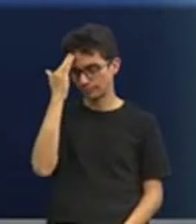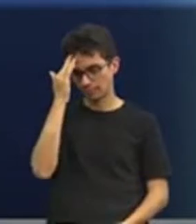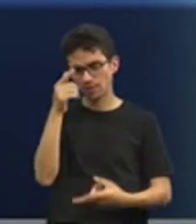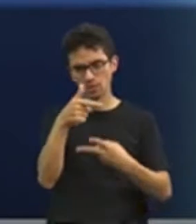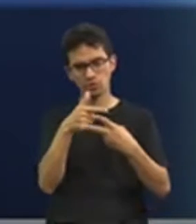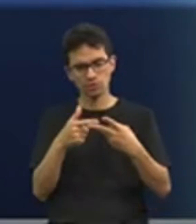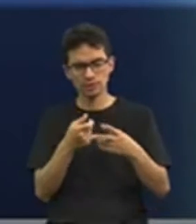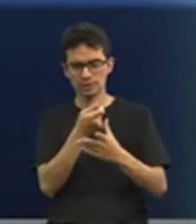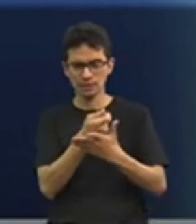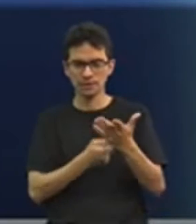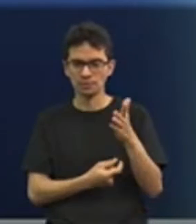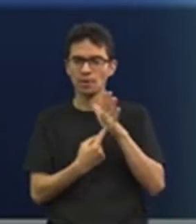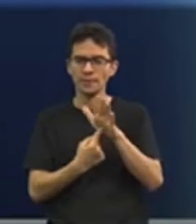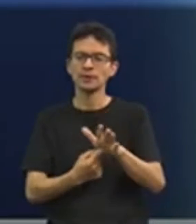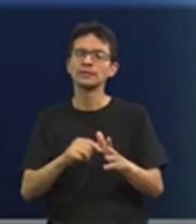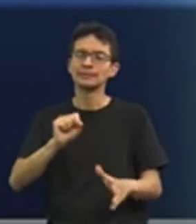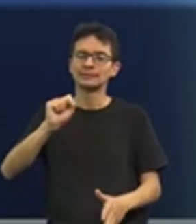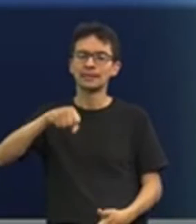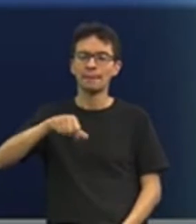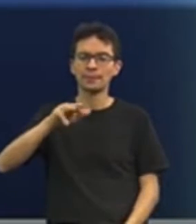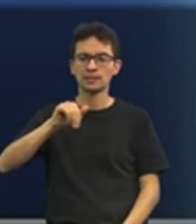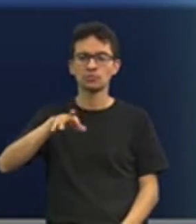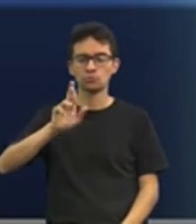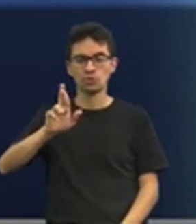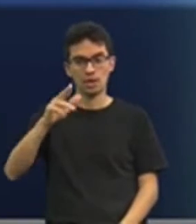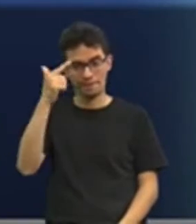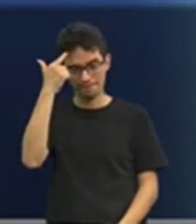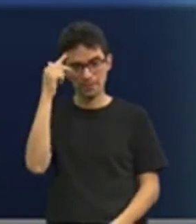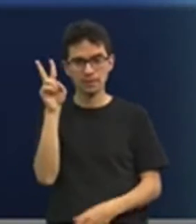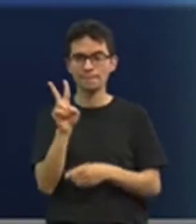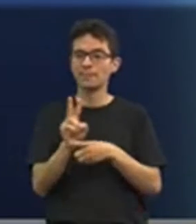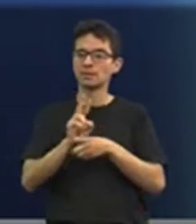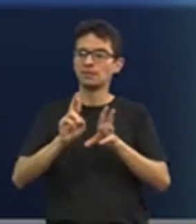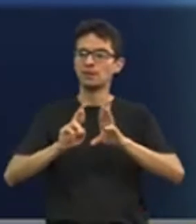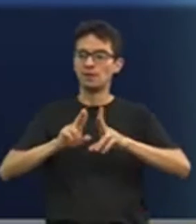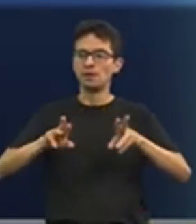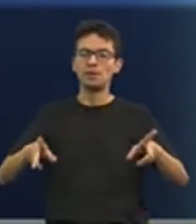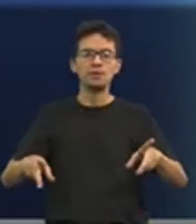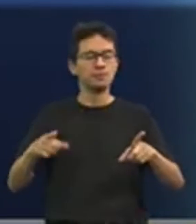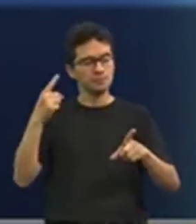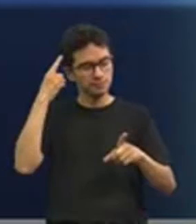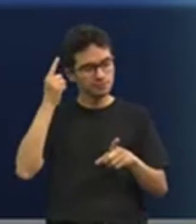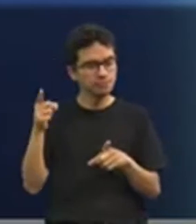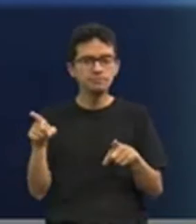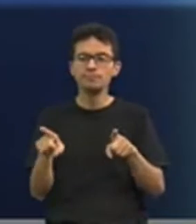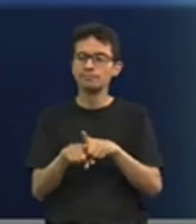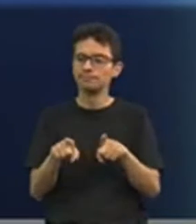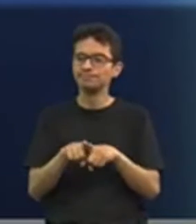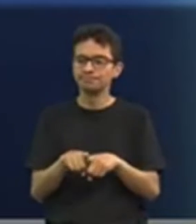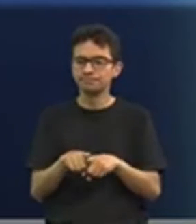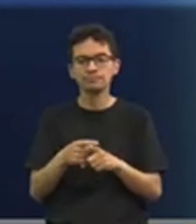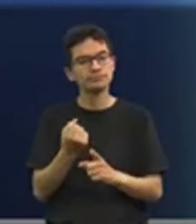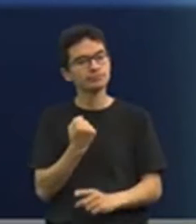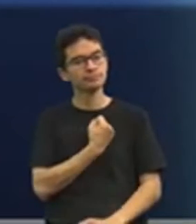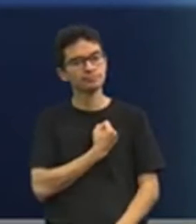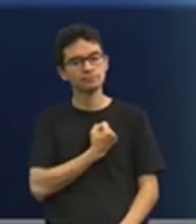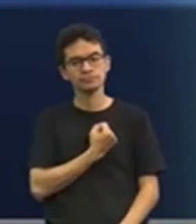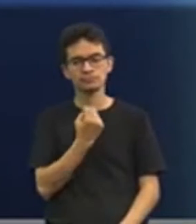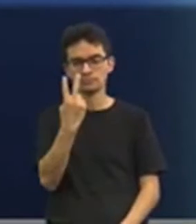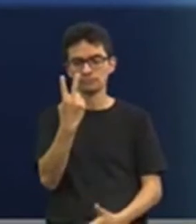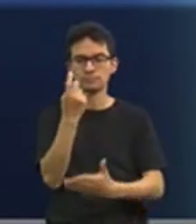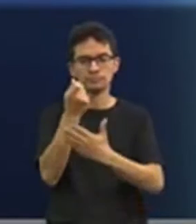os dois textos para tem do termo maratonar a partir de perspectivas distintas é possível afirmar que o texto 2